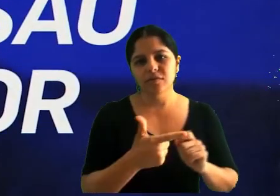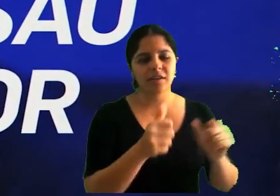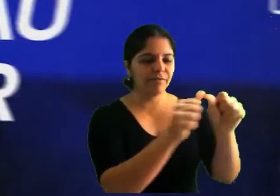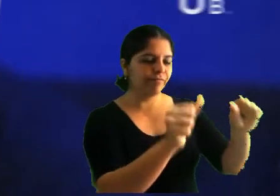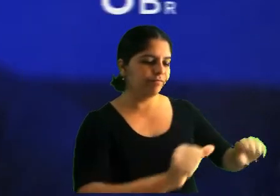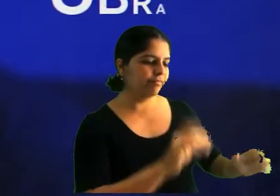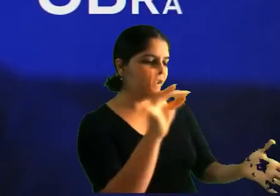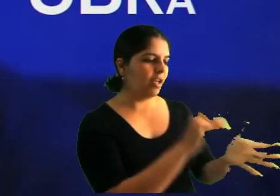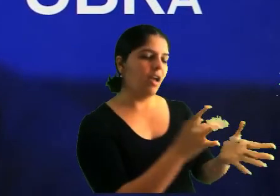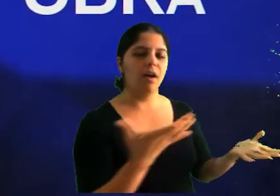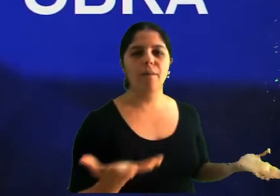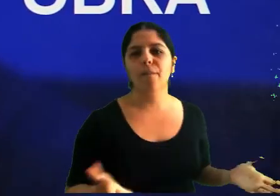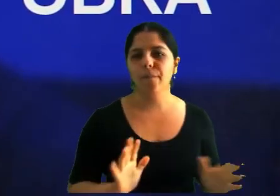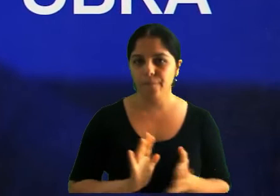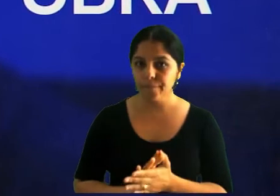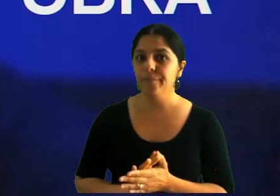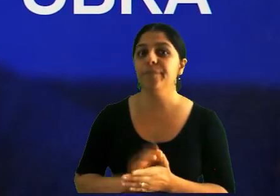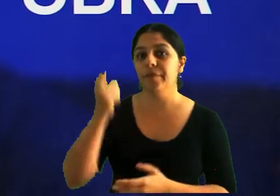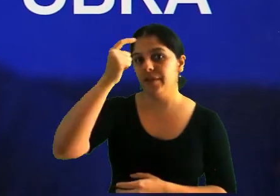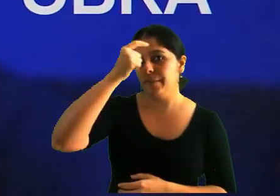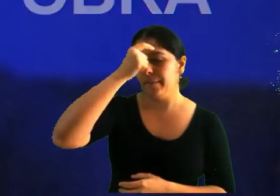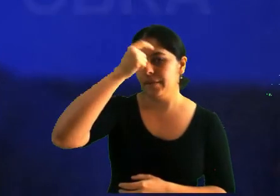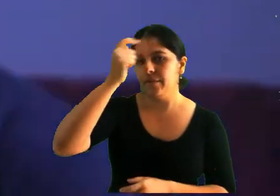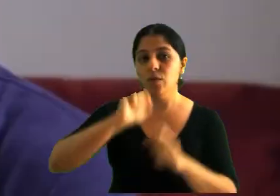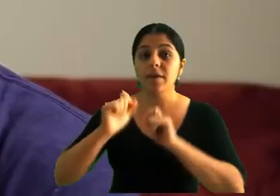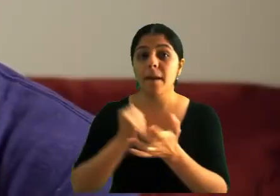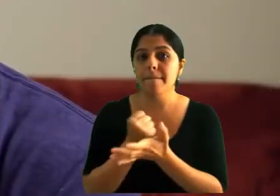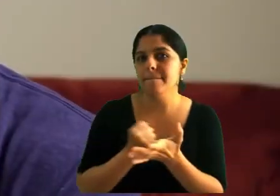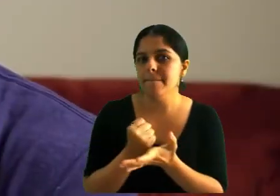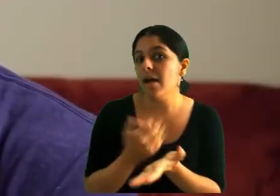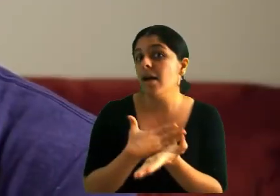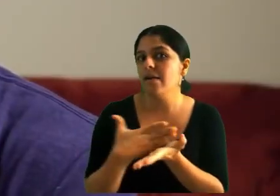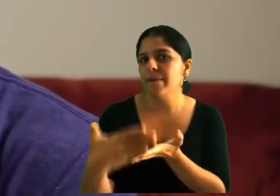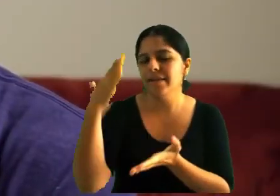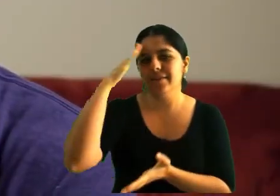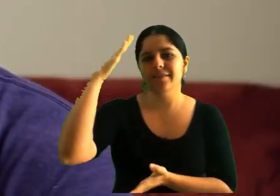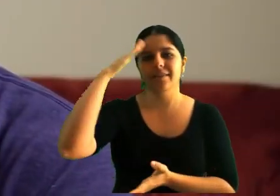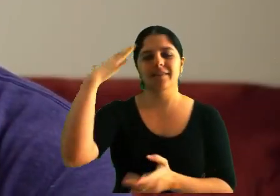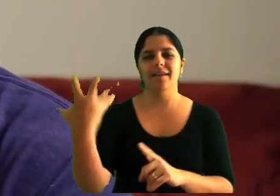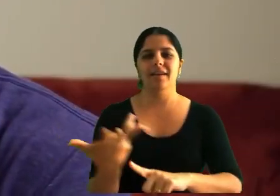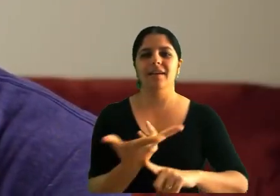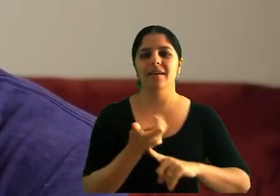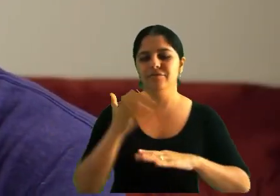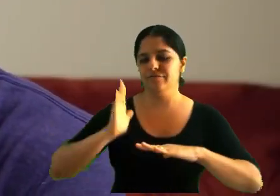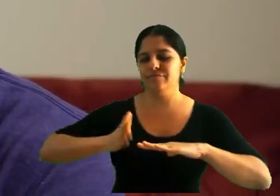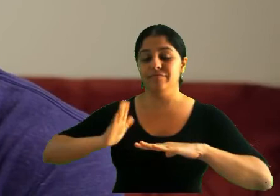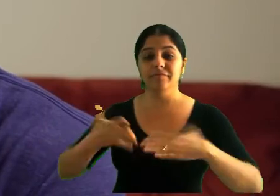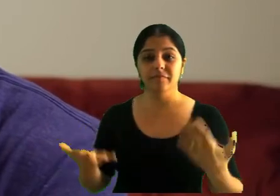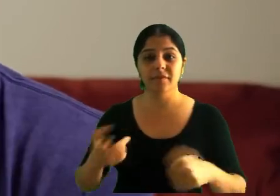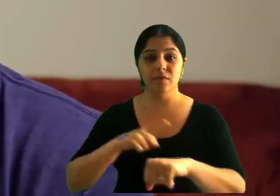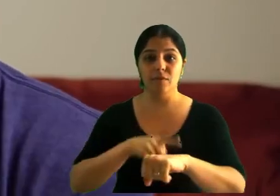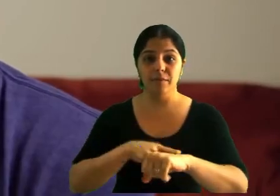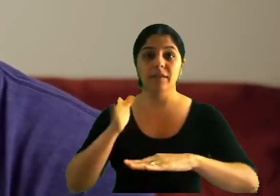do que o resultado figurativo da obra. E esse pensamento é a base para a gente começar a entender a arte